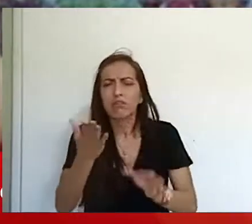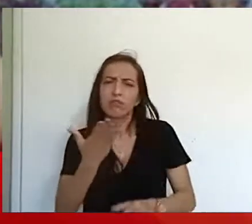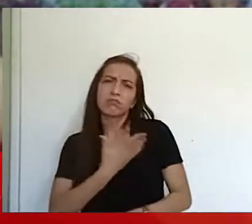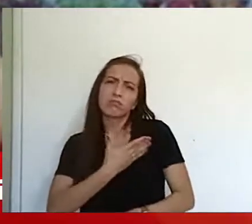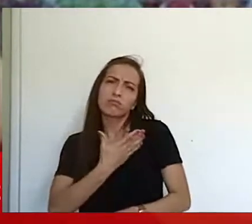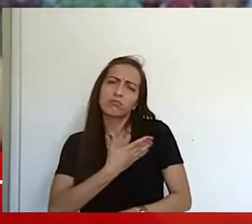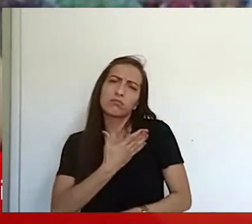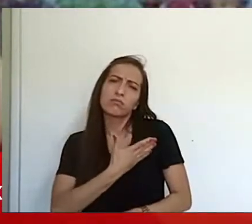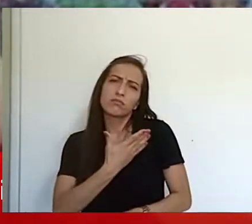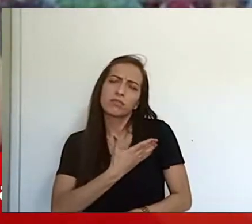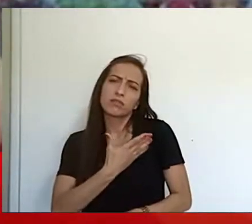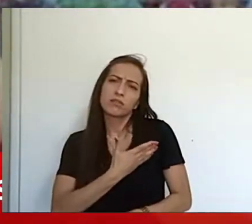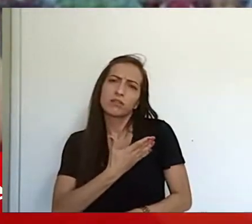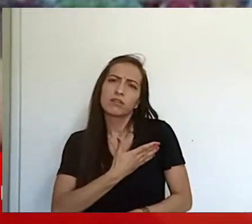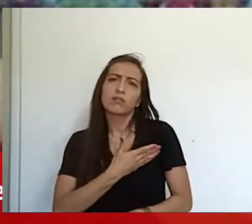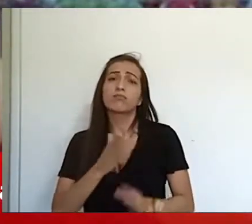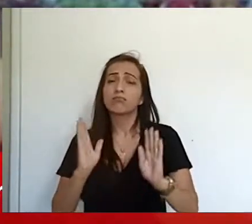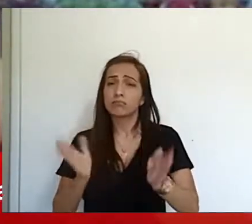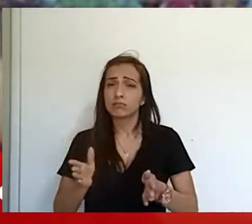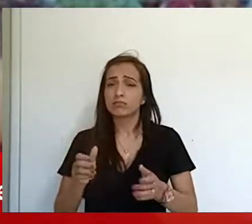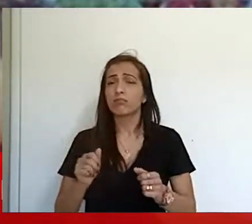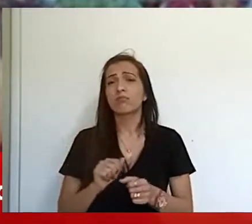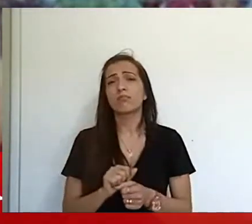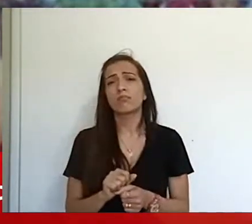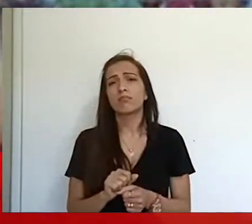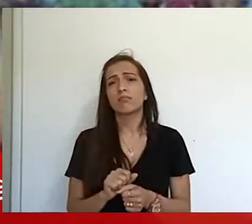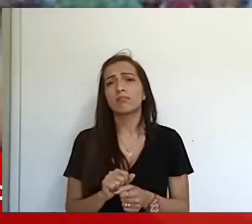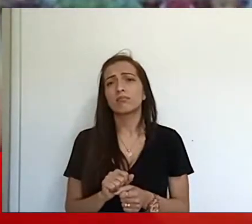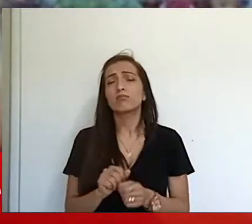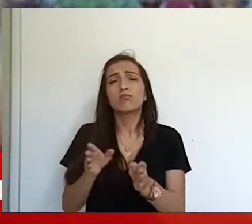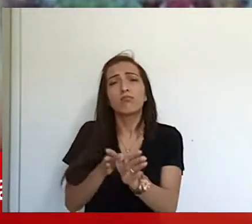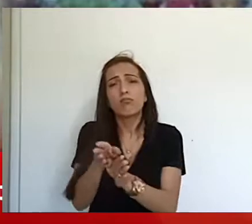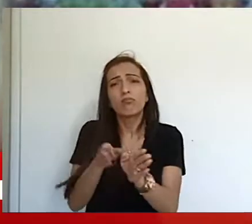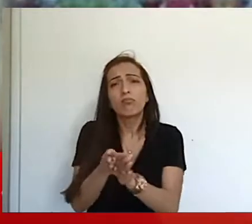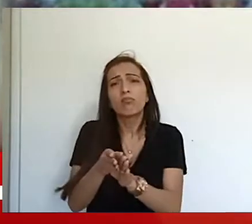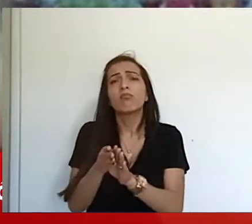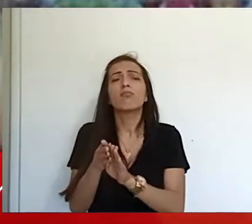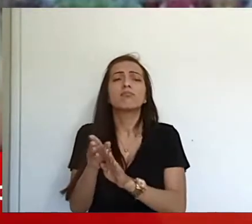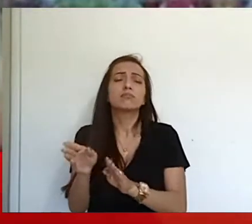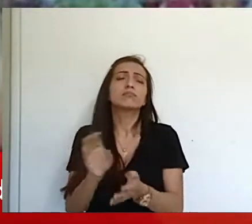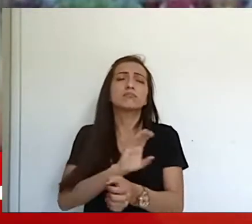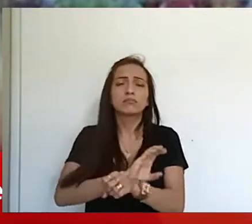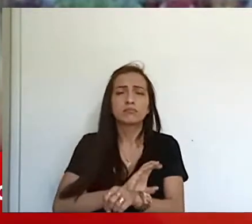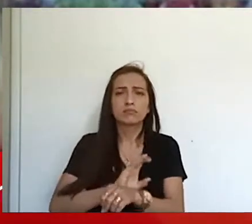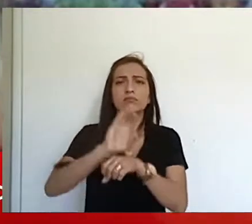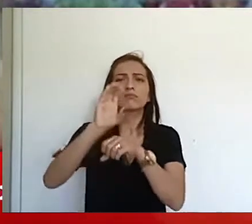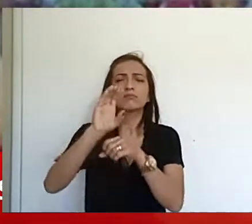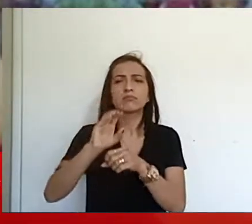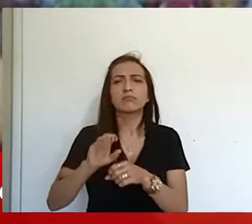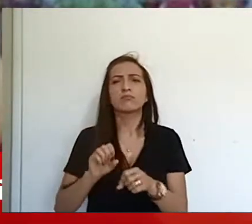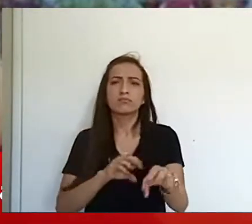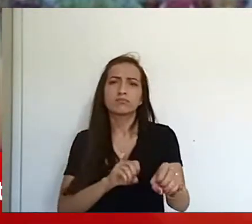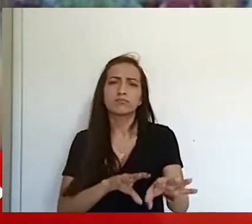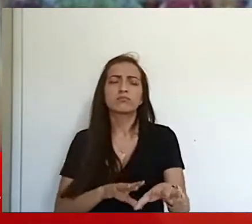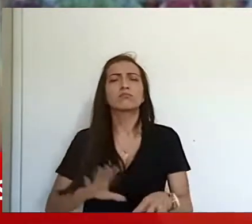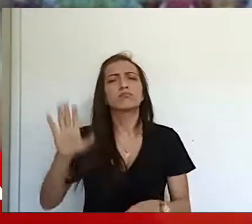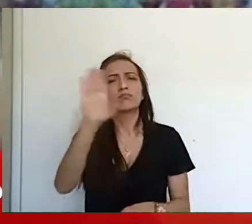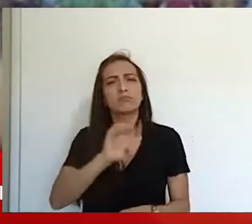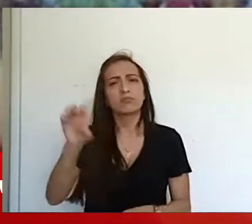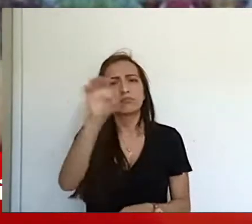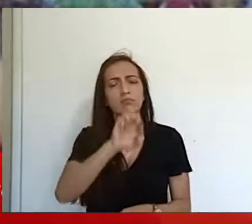daquele parecer do Conselho Nacional de Educação, que diz que as aulas remotas podem ser convertidas